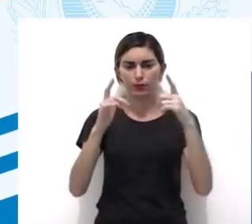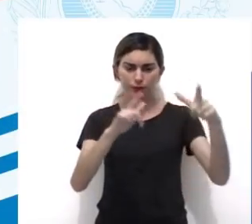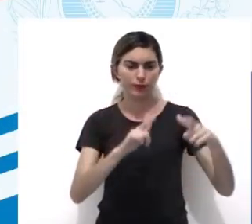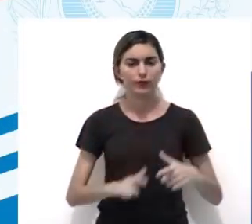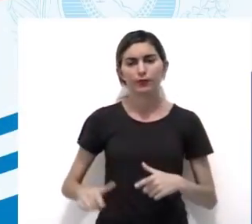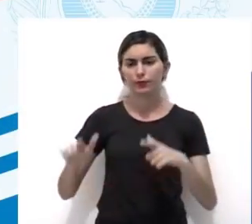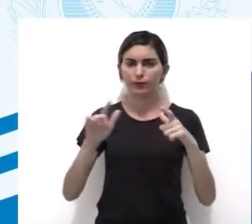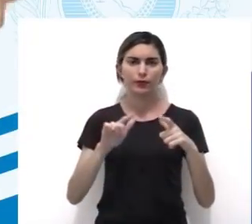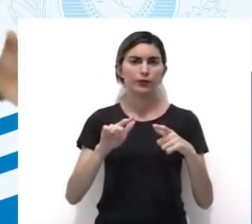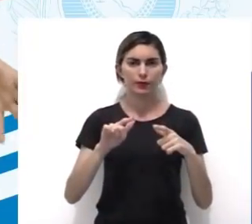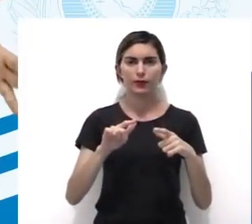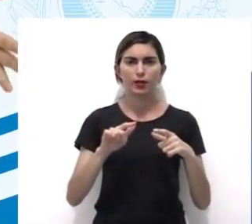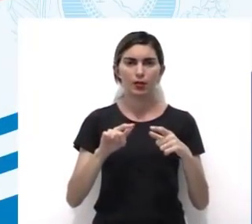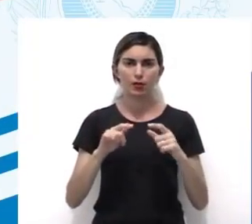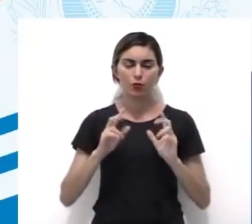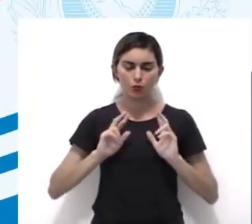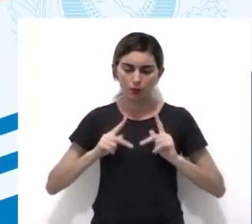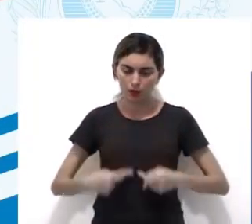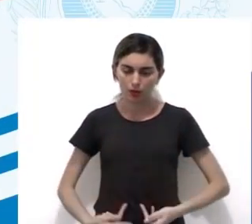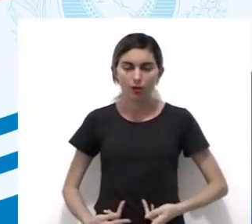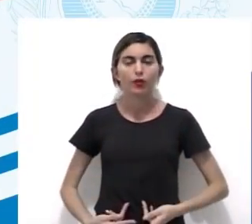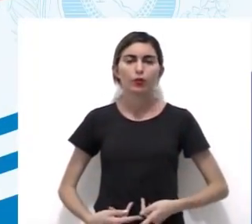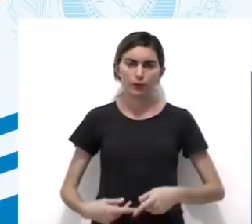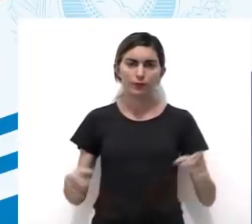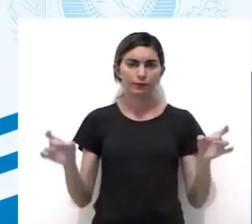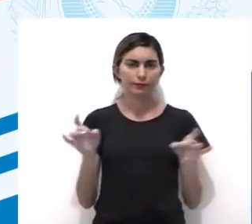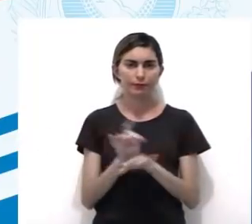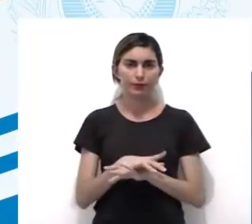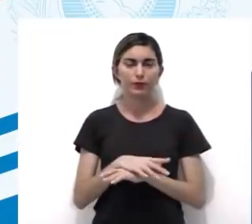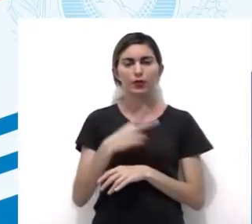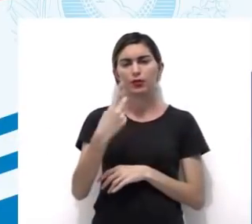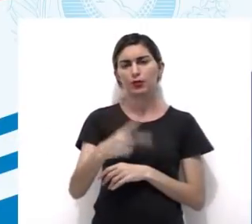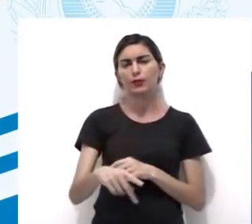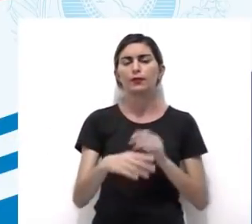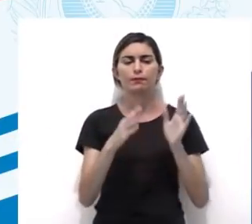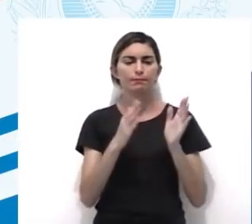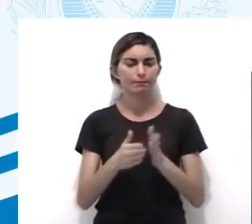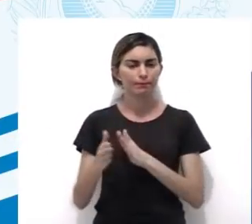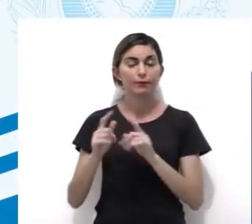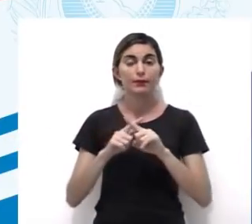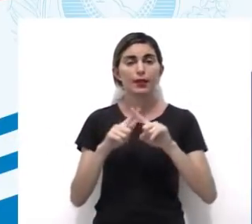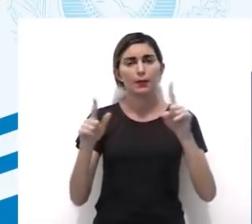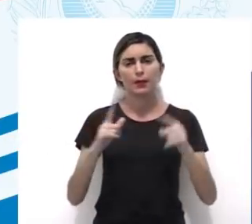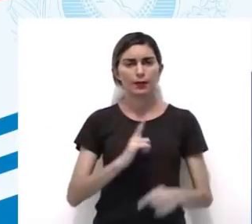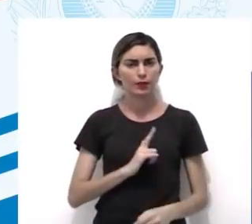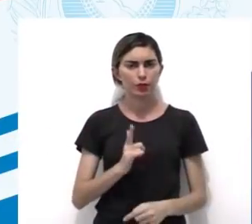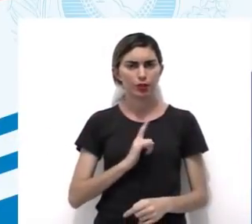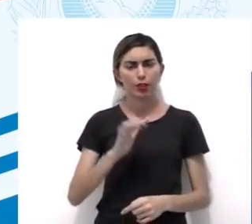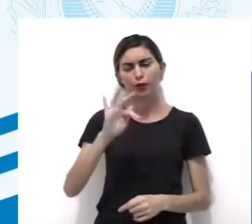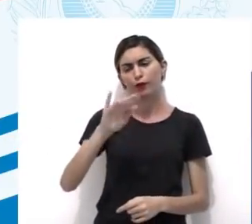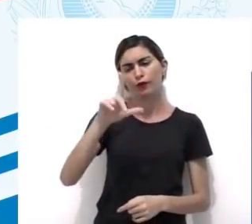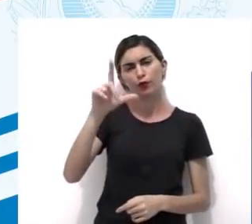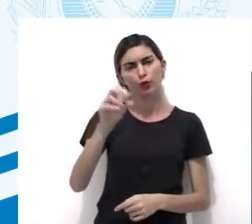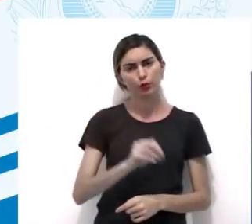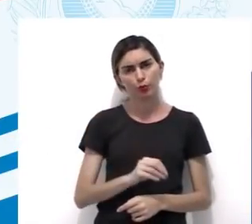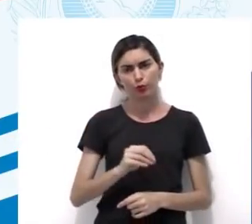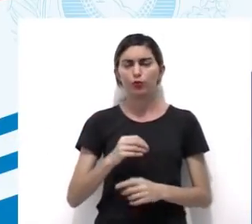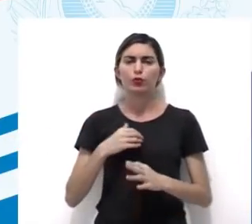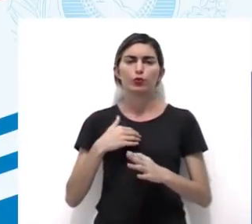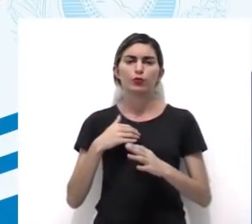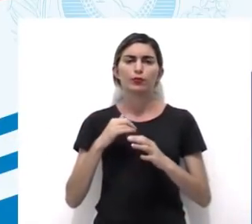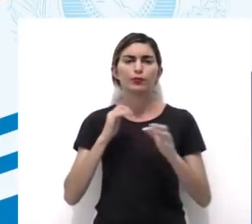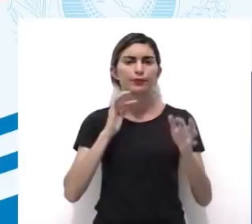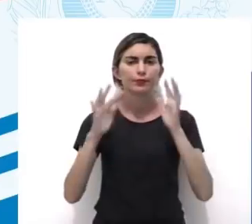o reflexo do trabalho humano concretizado nos seus fixos, mas que tem ali os fluxos perpassando